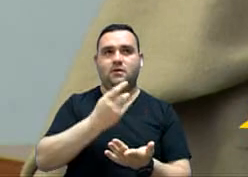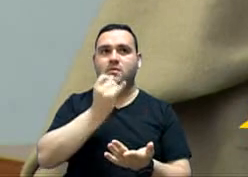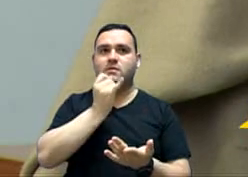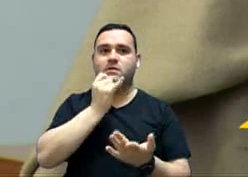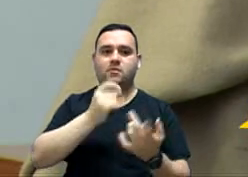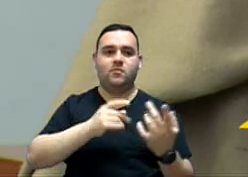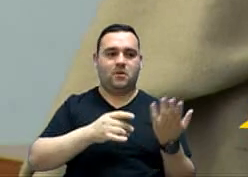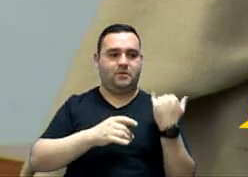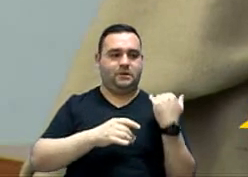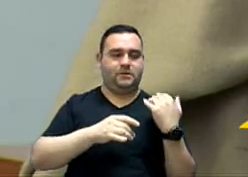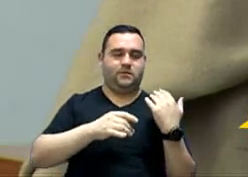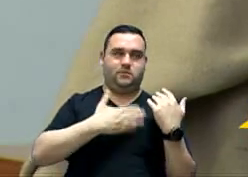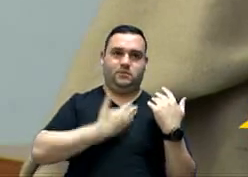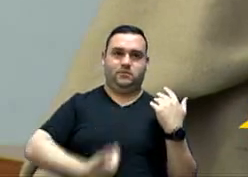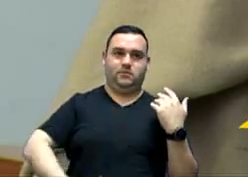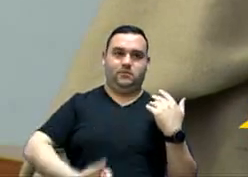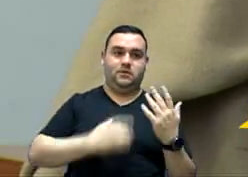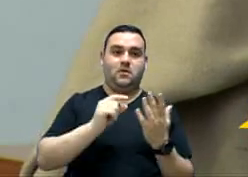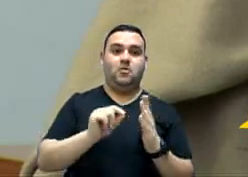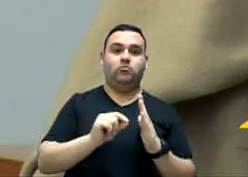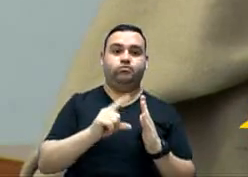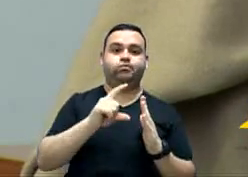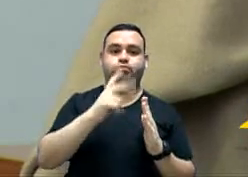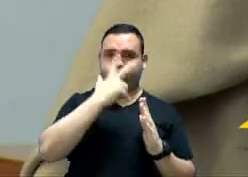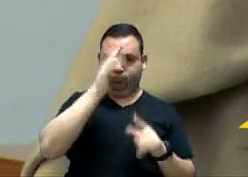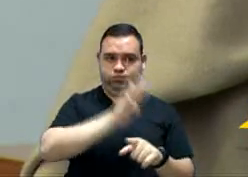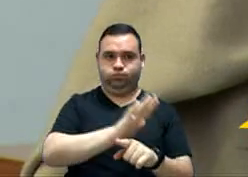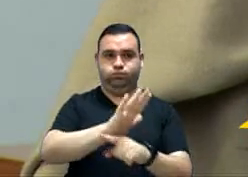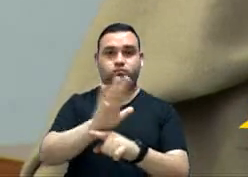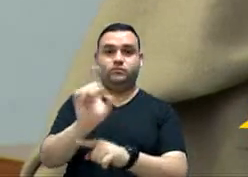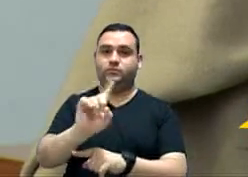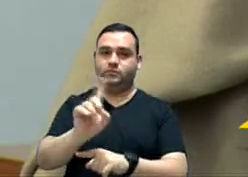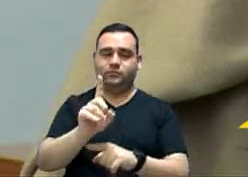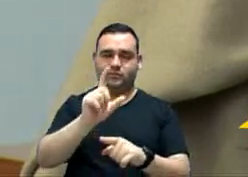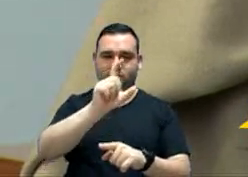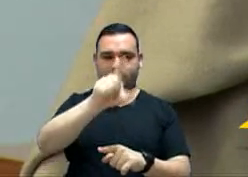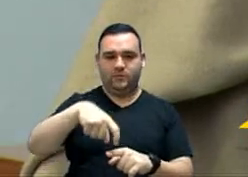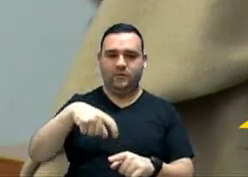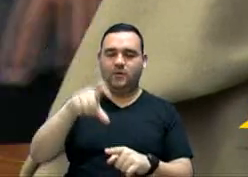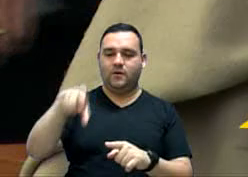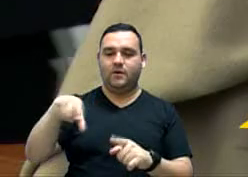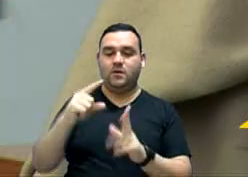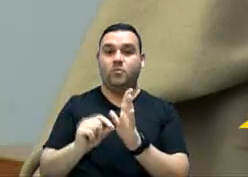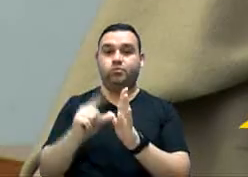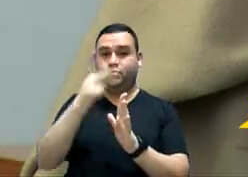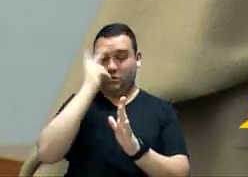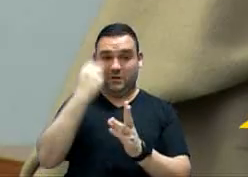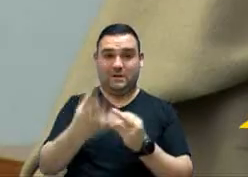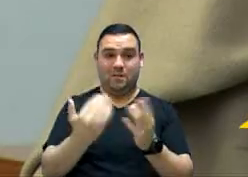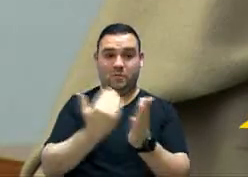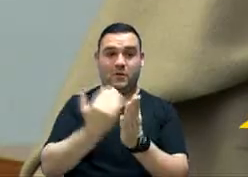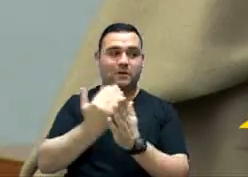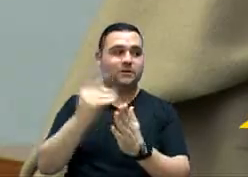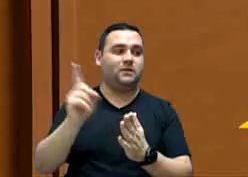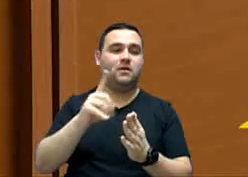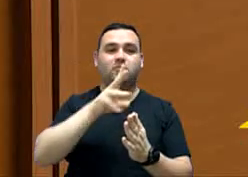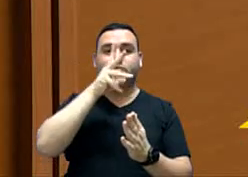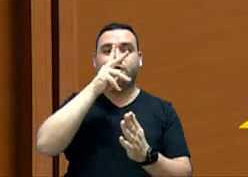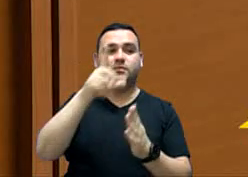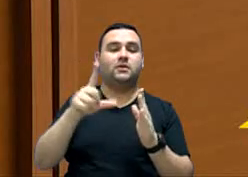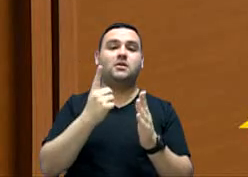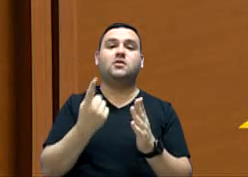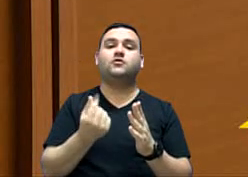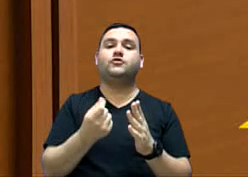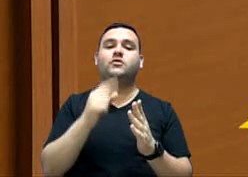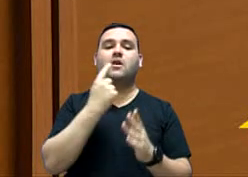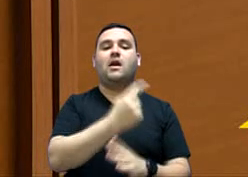da gestão anterior aumentar o número de beneficiários com o cartão alimentação, aumentou ilegalmente o